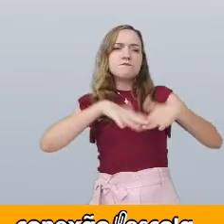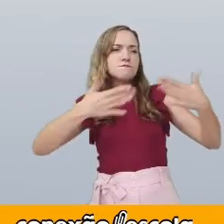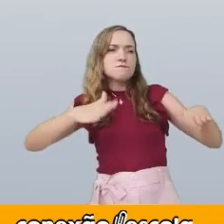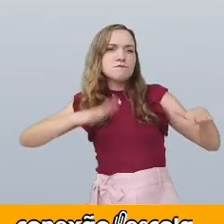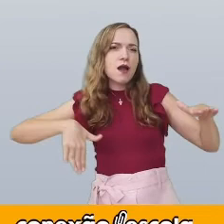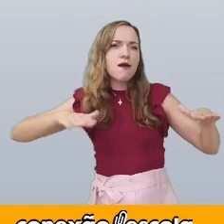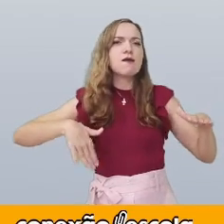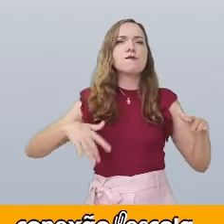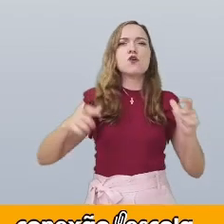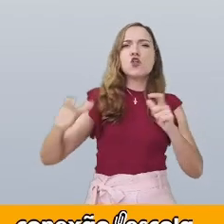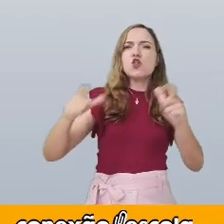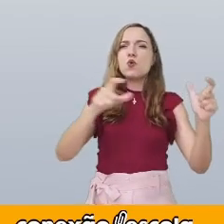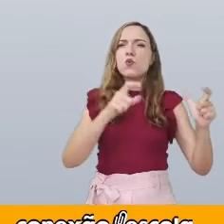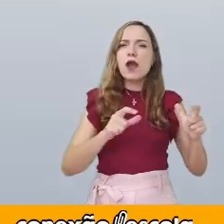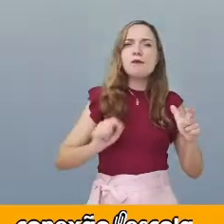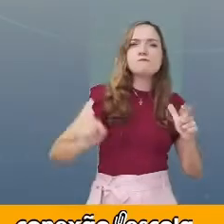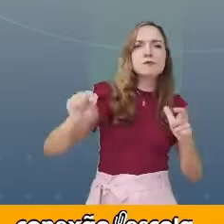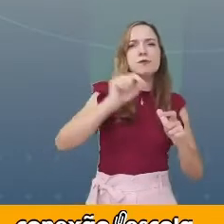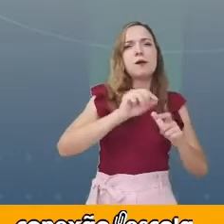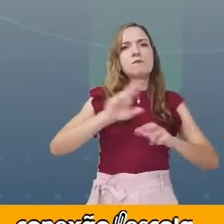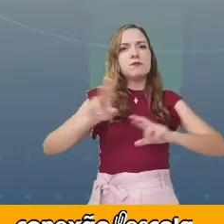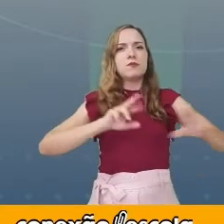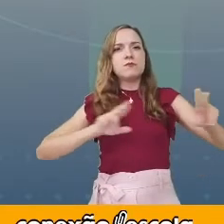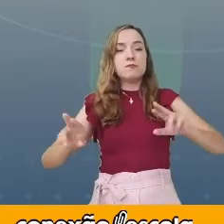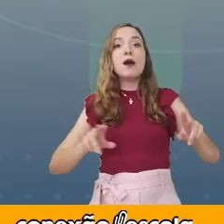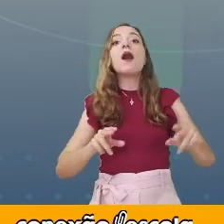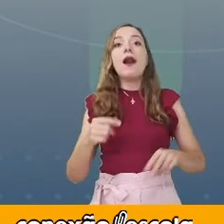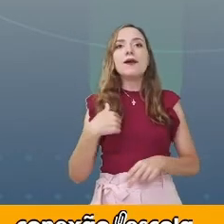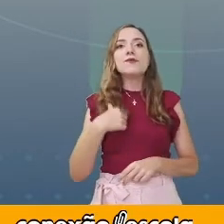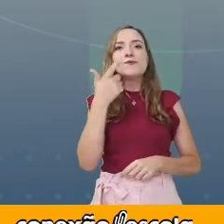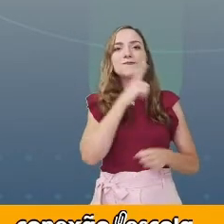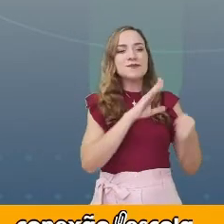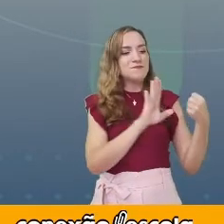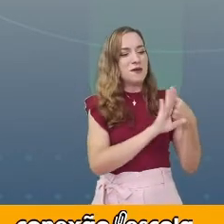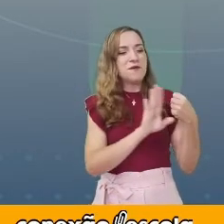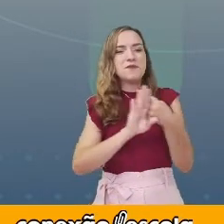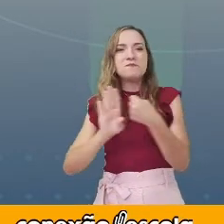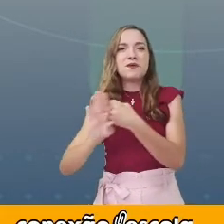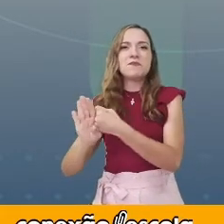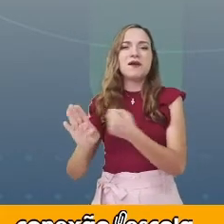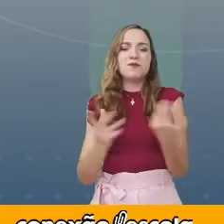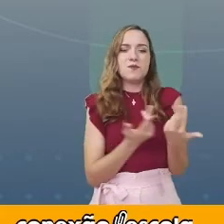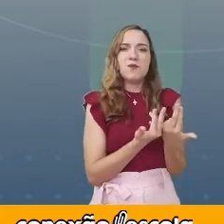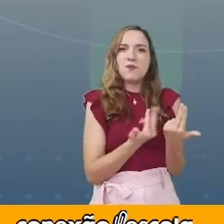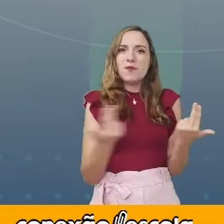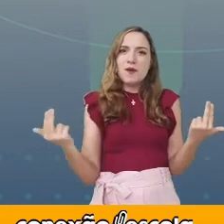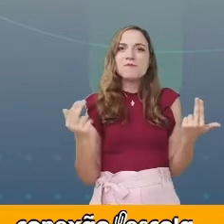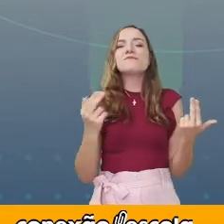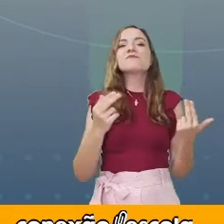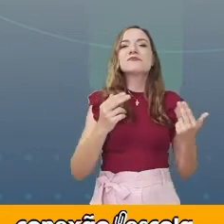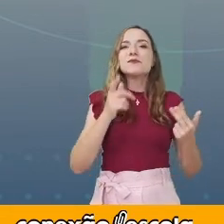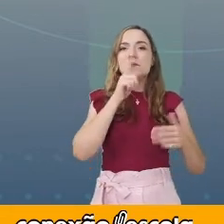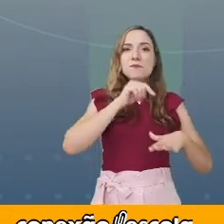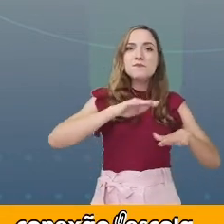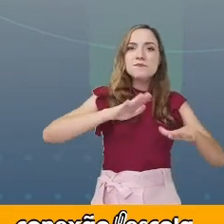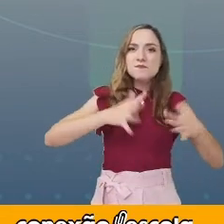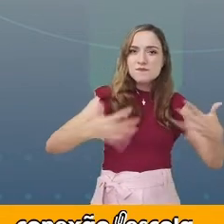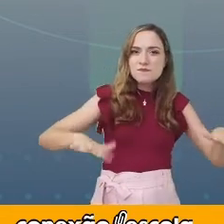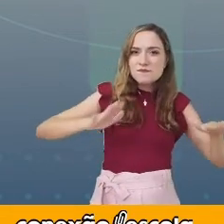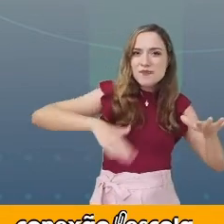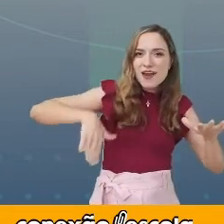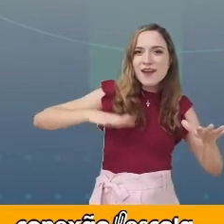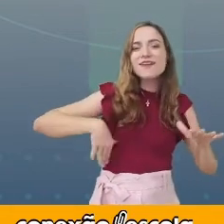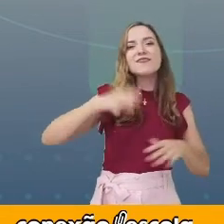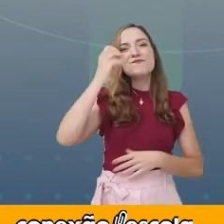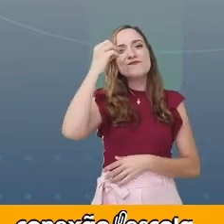Agora sim, eu tenho a mesma classe gramatical. Praia, viagens e lugares.